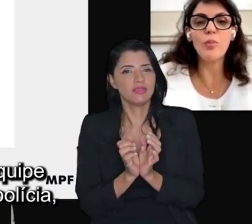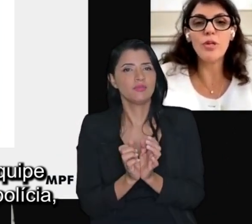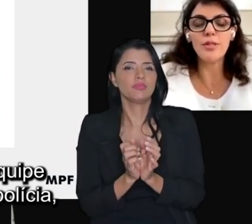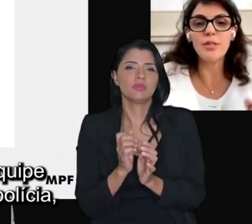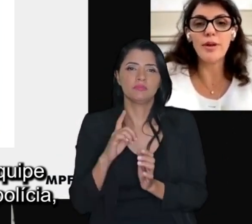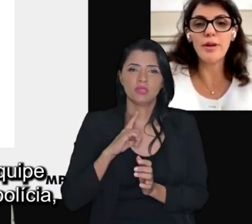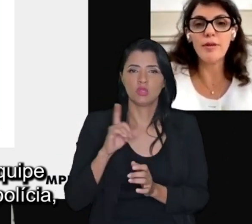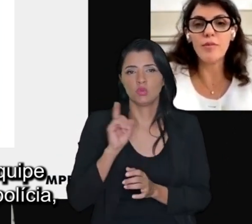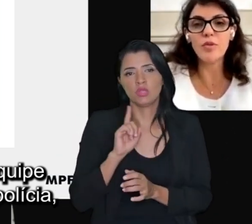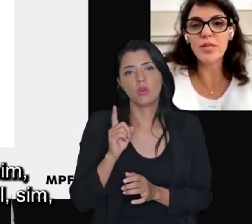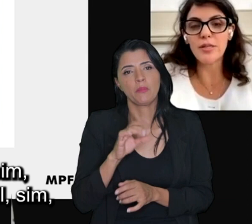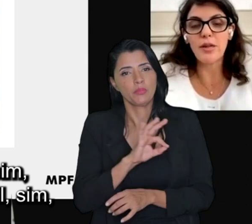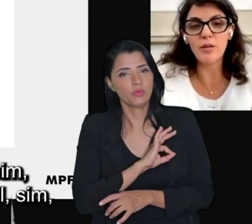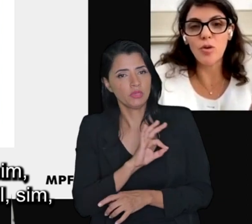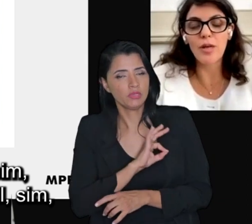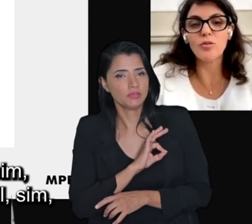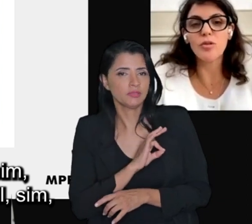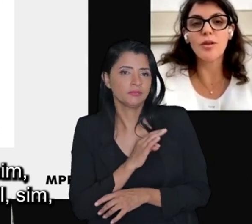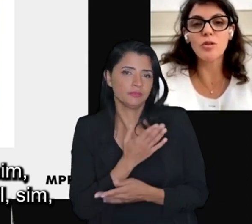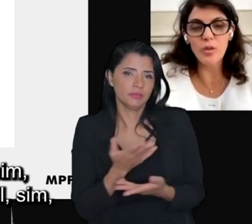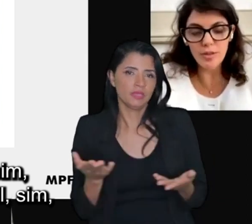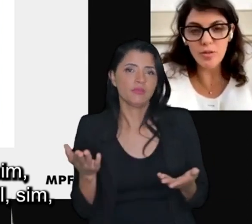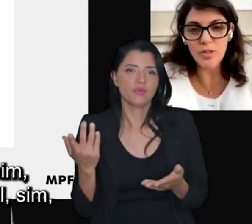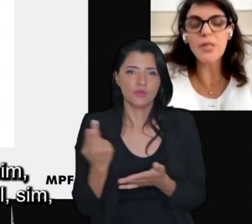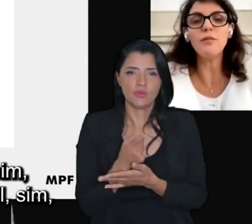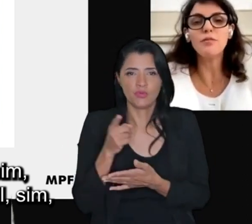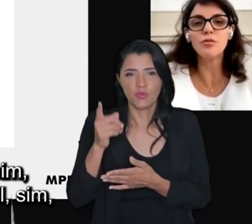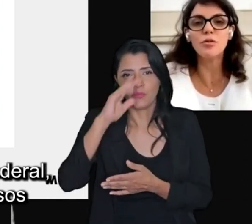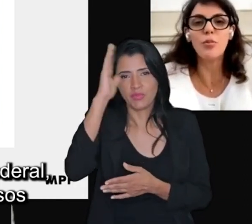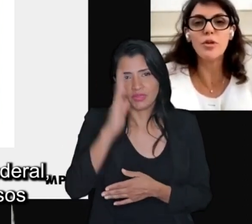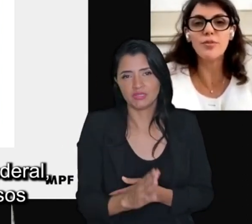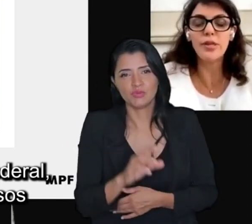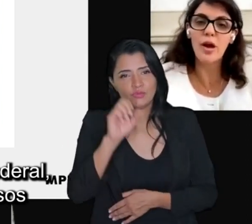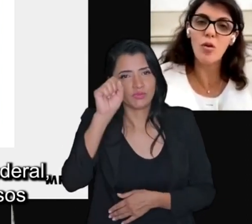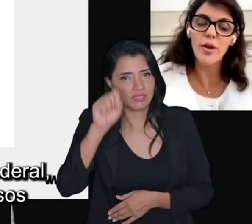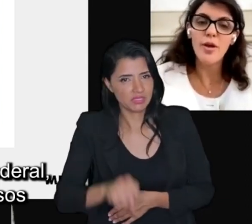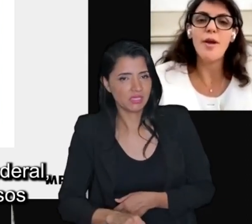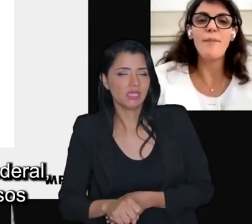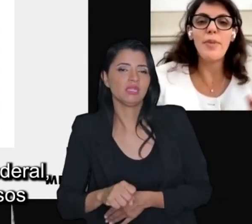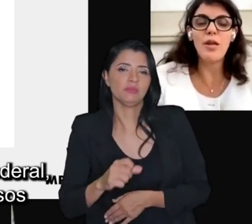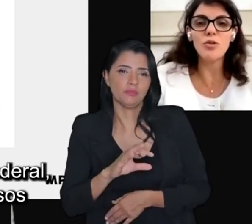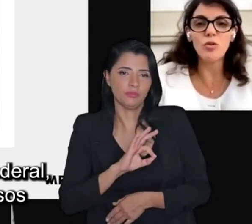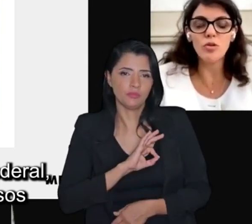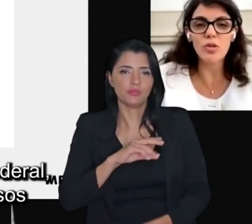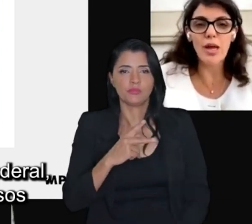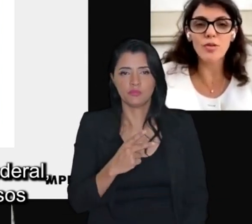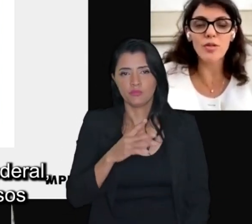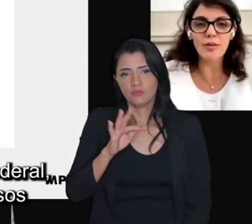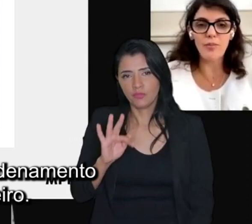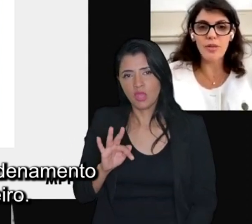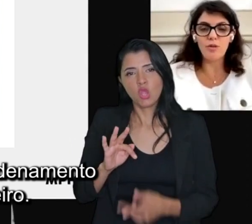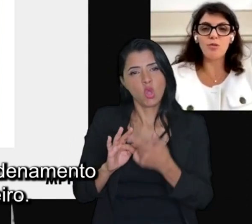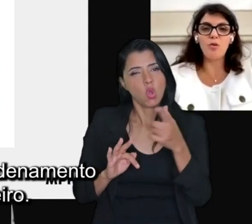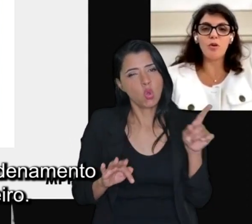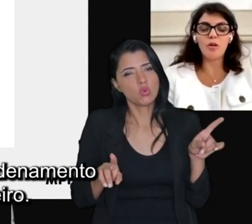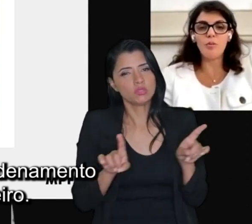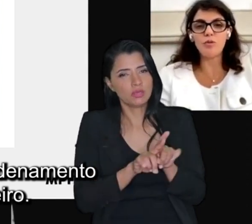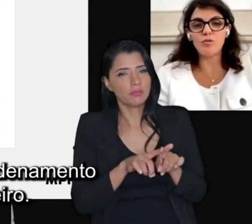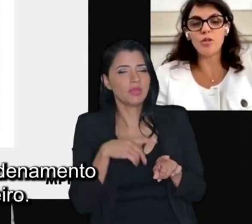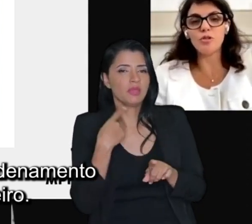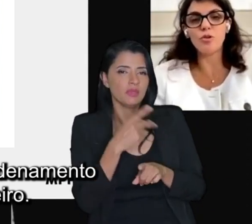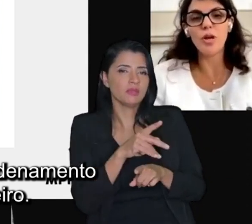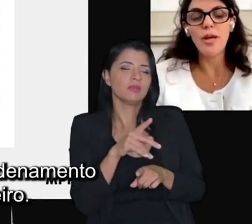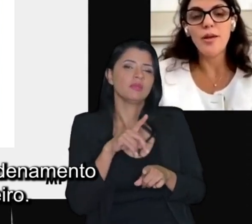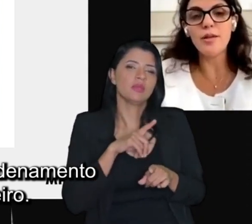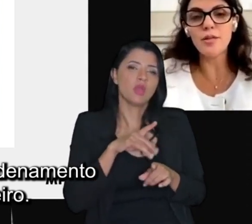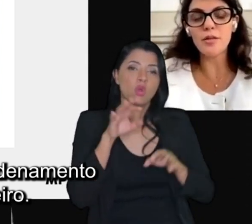não da polícia, né? Vamos dizer assim, nos casos do Brasil, sim, junto da Polícia Federal, e nos outros casos da depender do